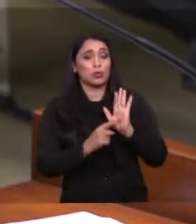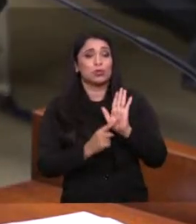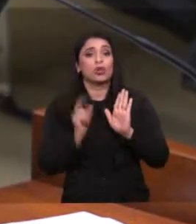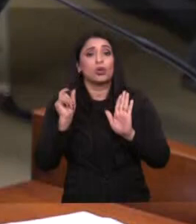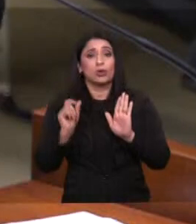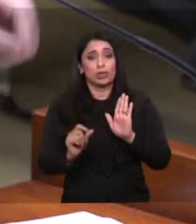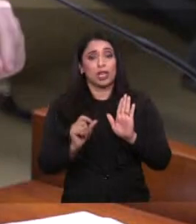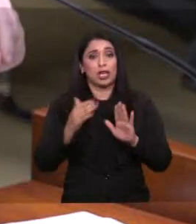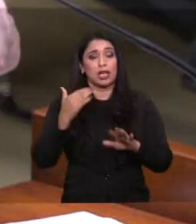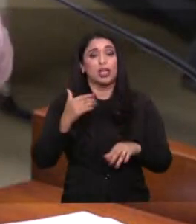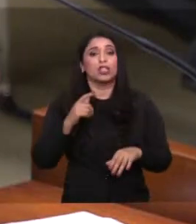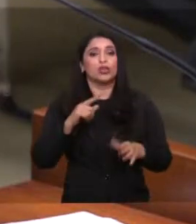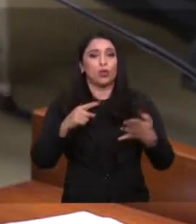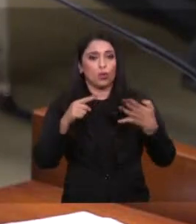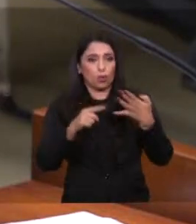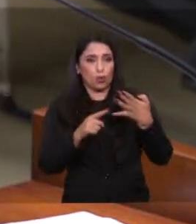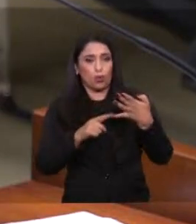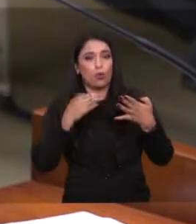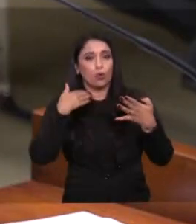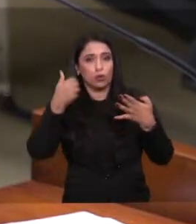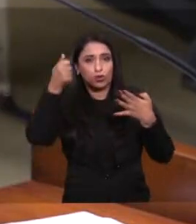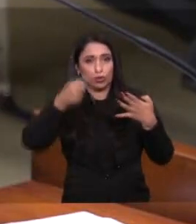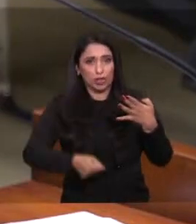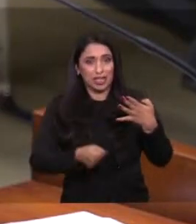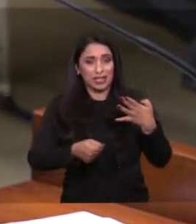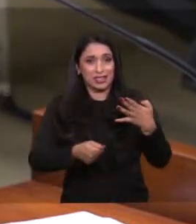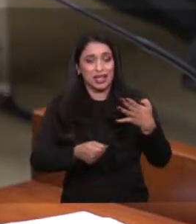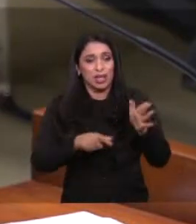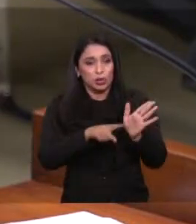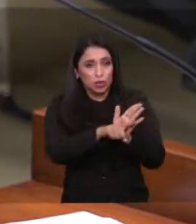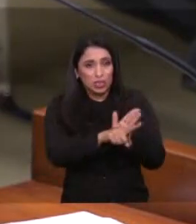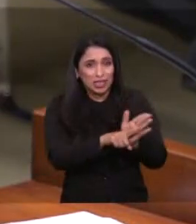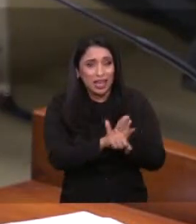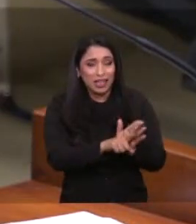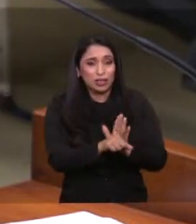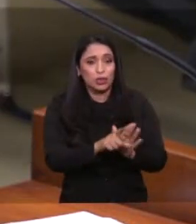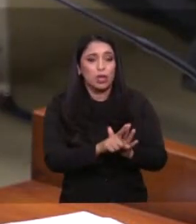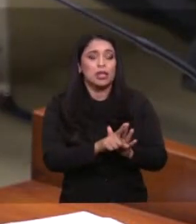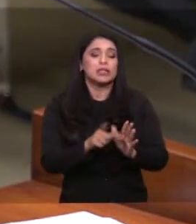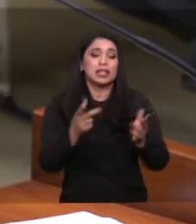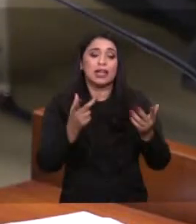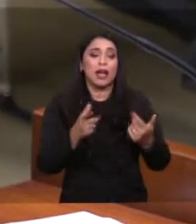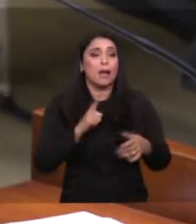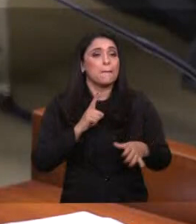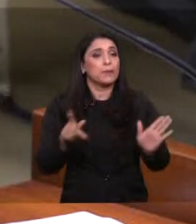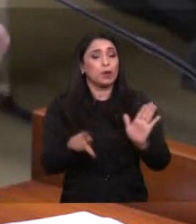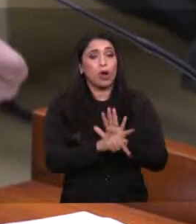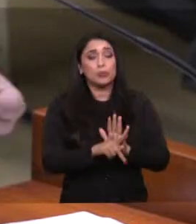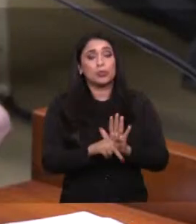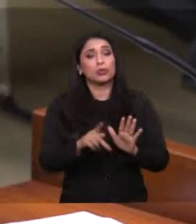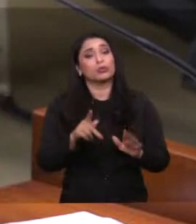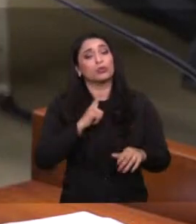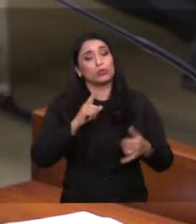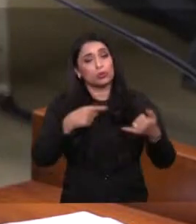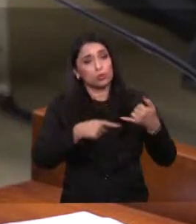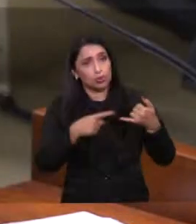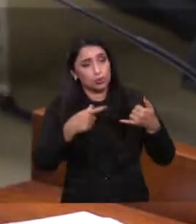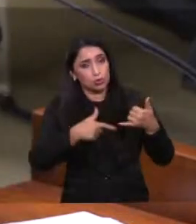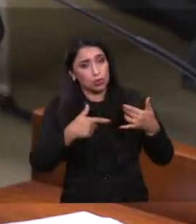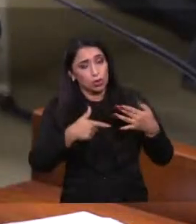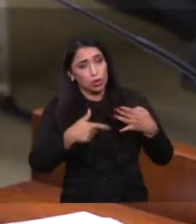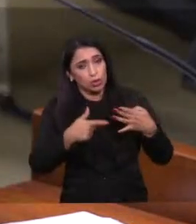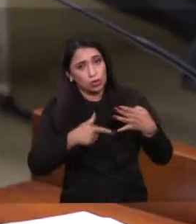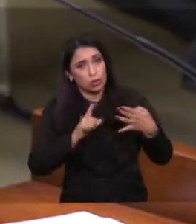atribuir ao juiz do inquérito a competência que seria natural do juiz da ação penal, qual seja a de examinar